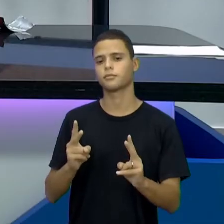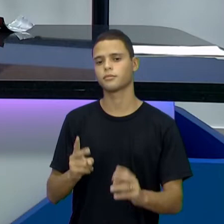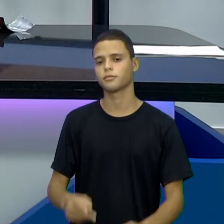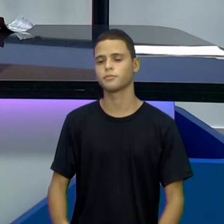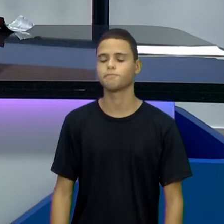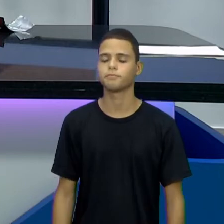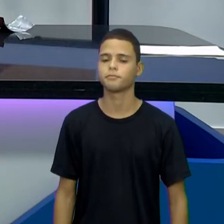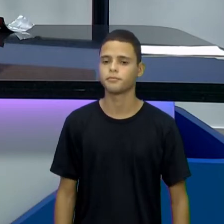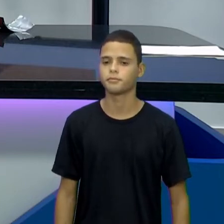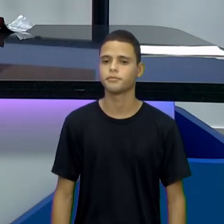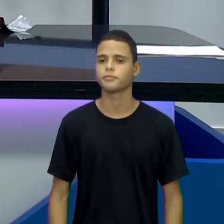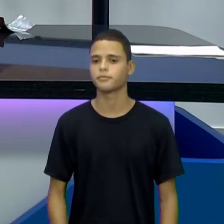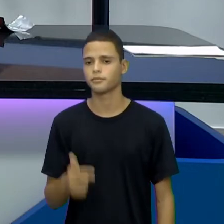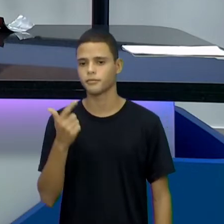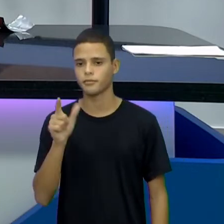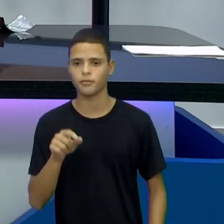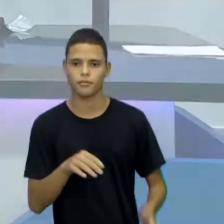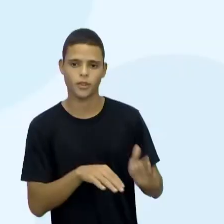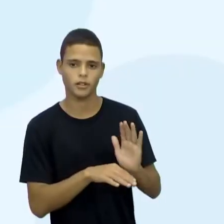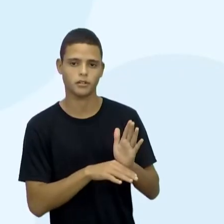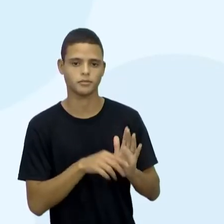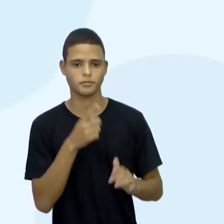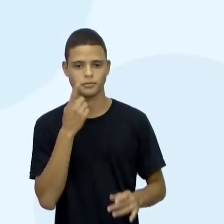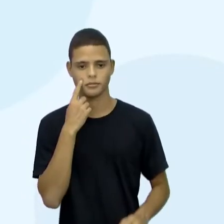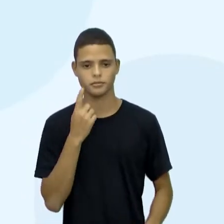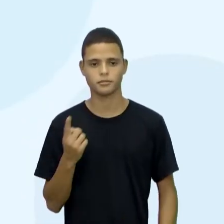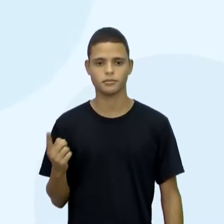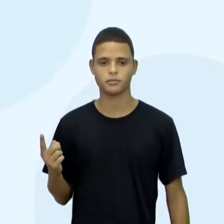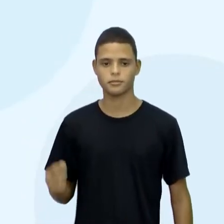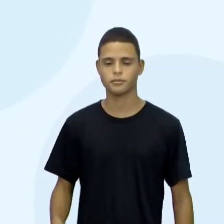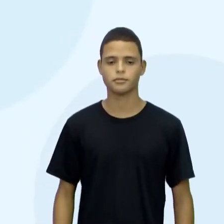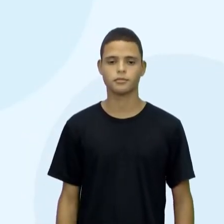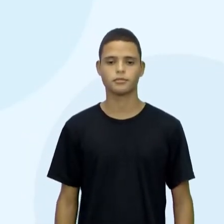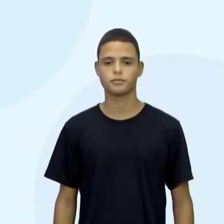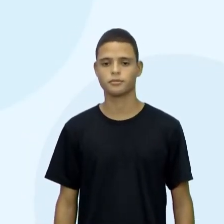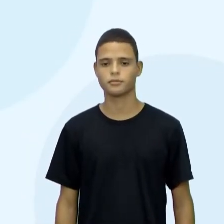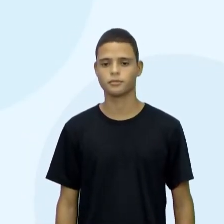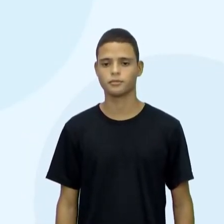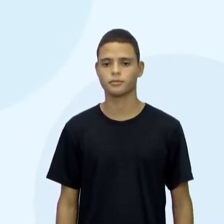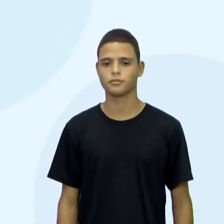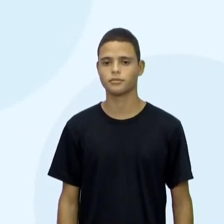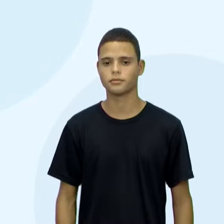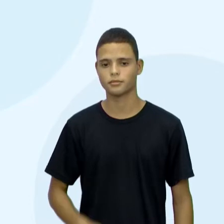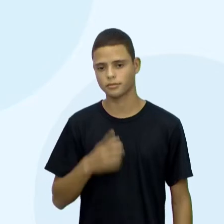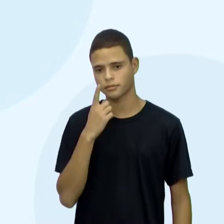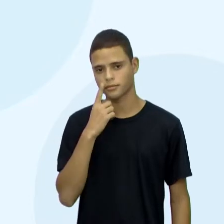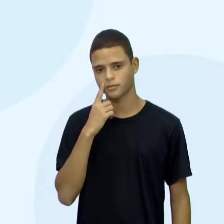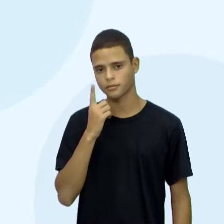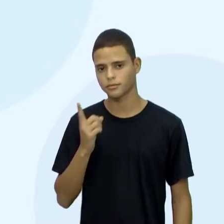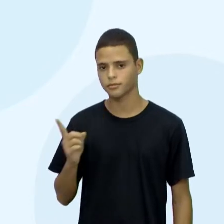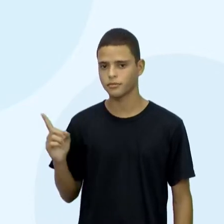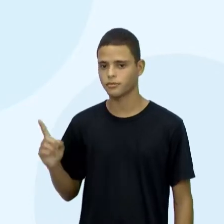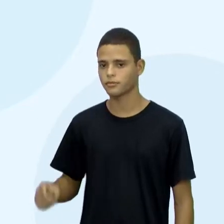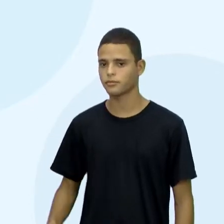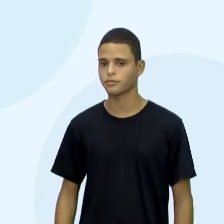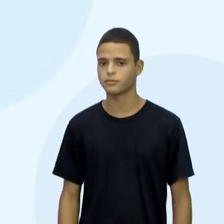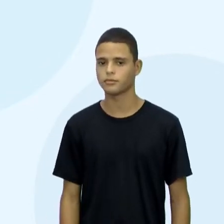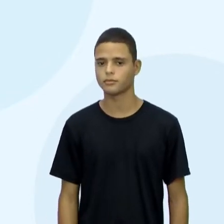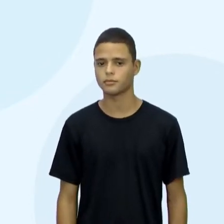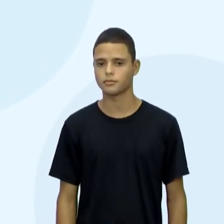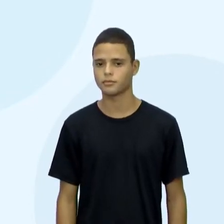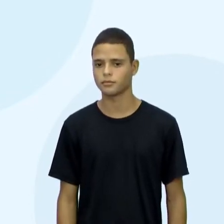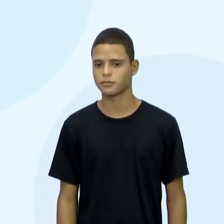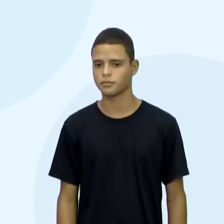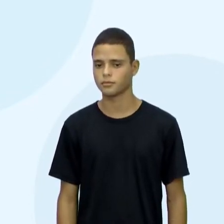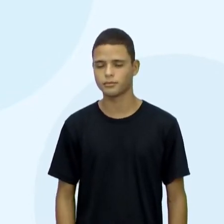aqui. Só mais uma vez o vídeo aí para vocês, ó. Opa, peraí, deixa eu voltar aqui o videozinho. Ouça o